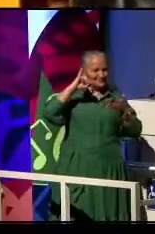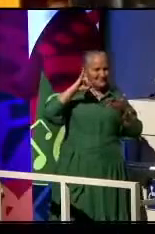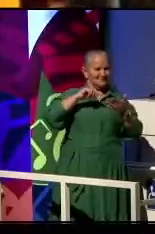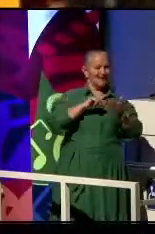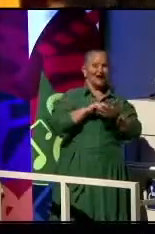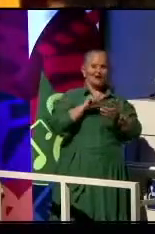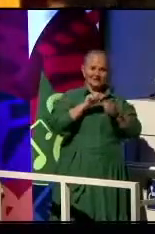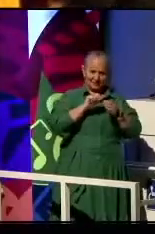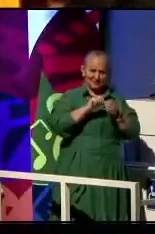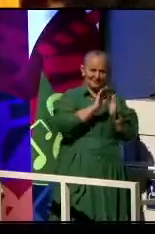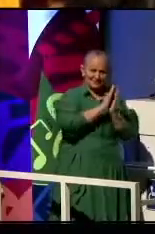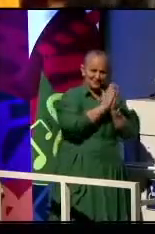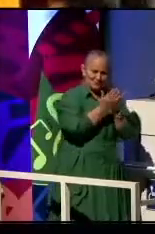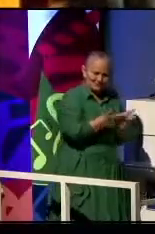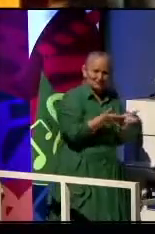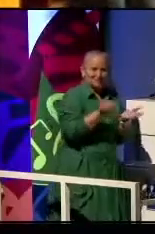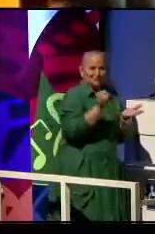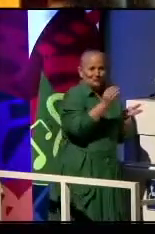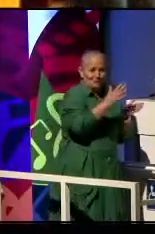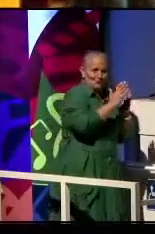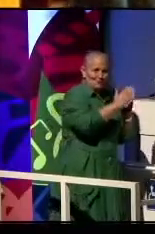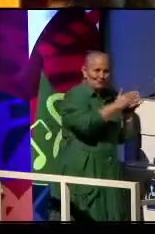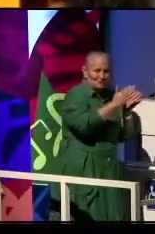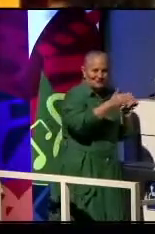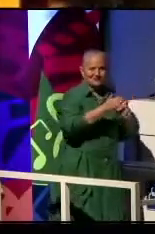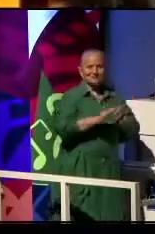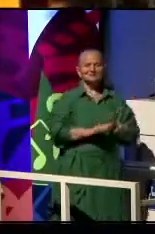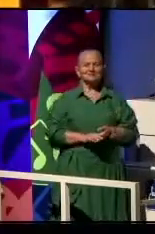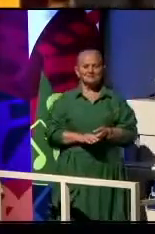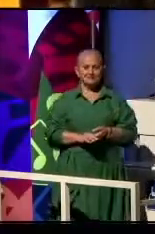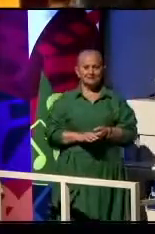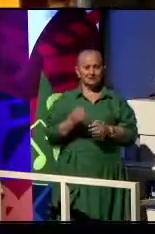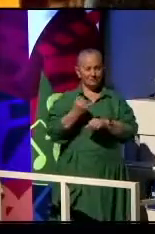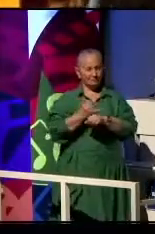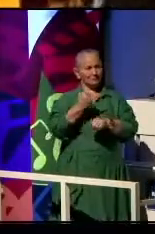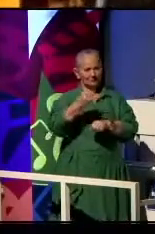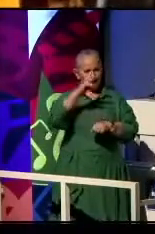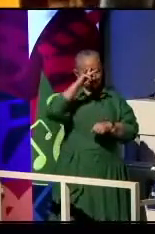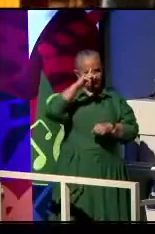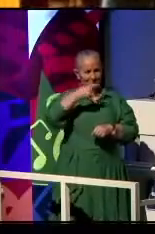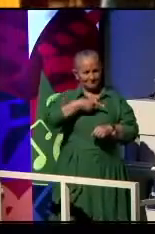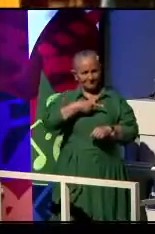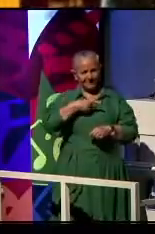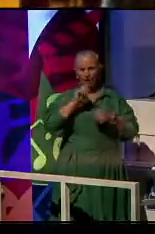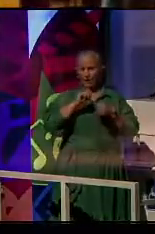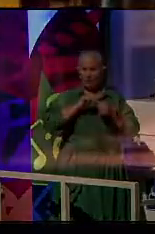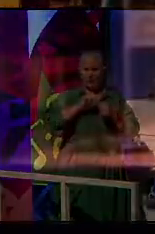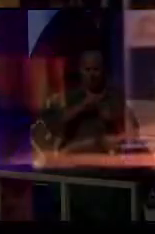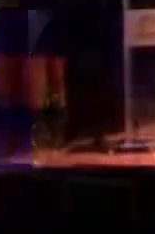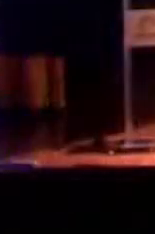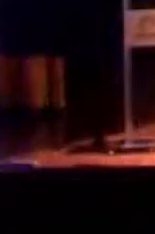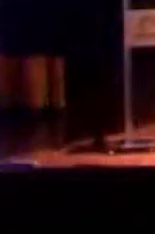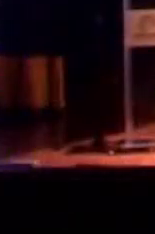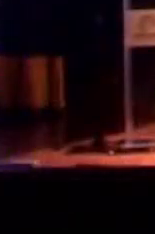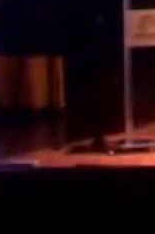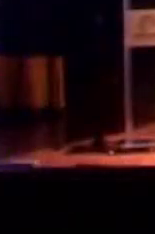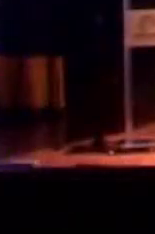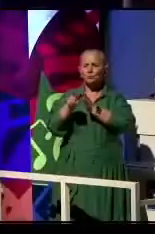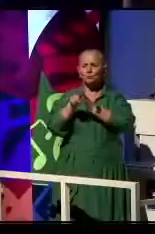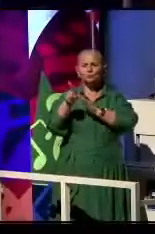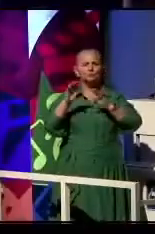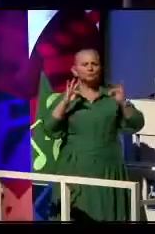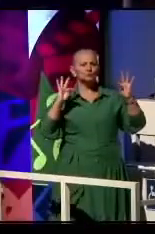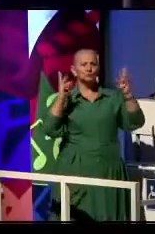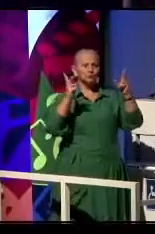que tanto é importante na minha vida. E eu fiz entrevistas com todos os artistas, né, que participaram do álbum